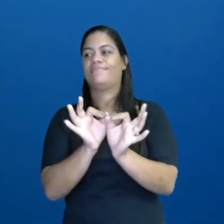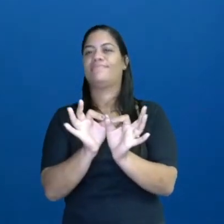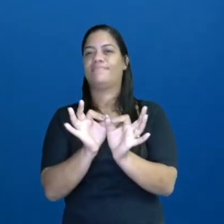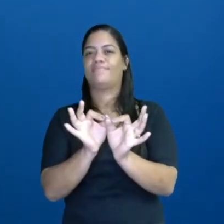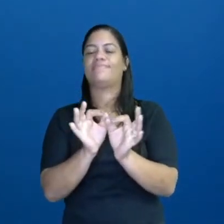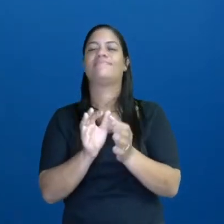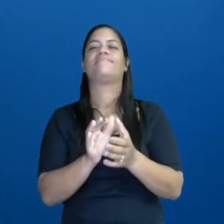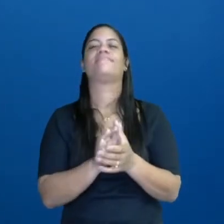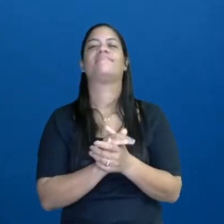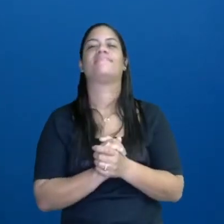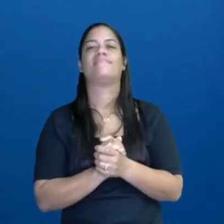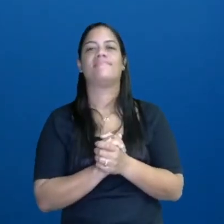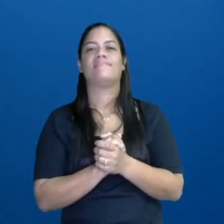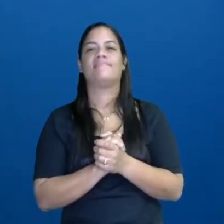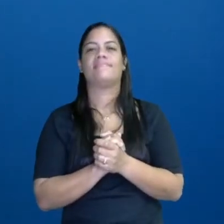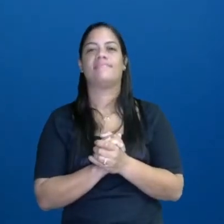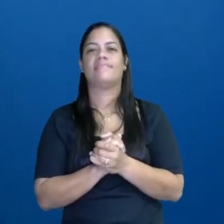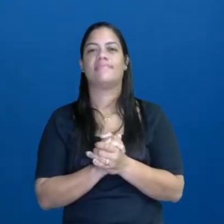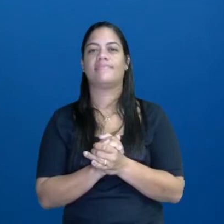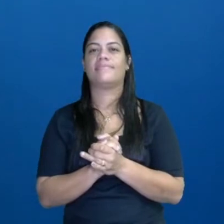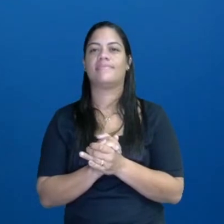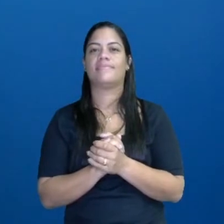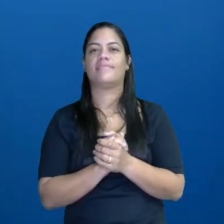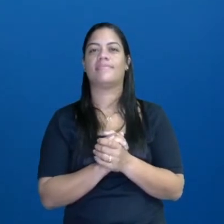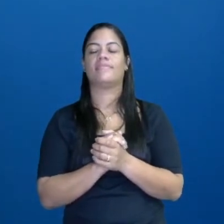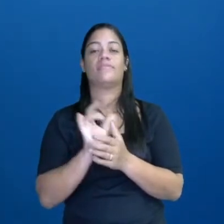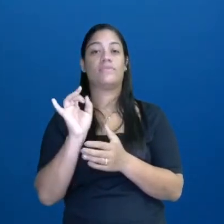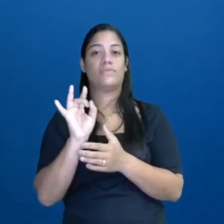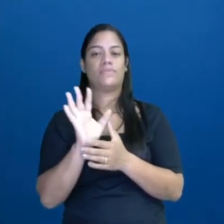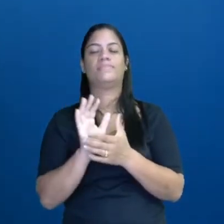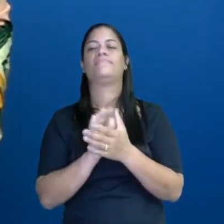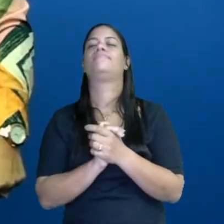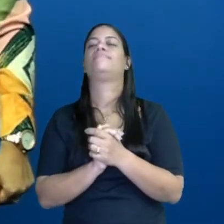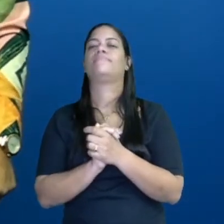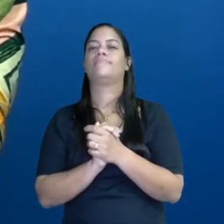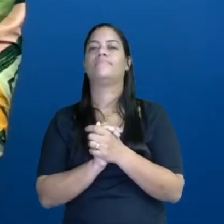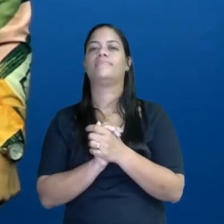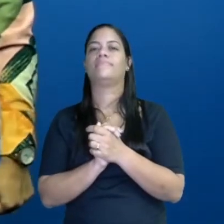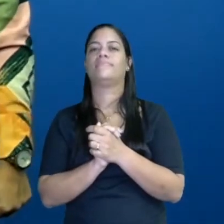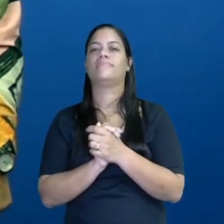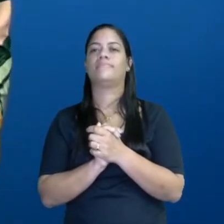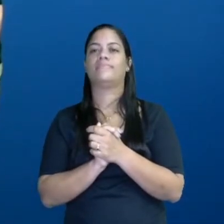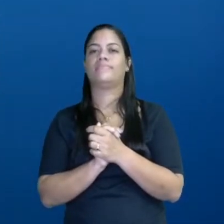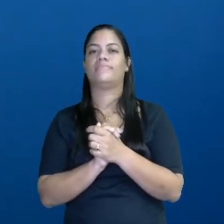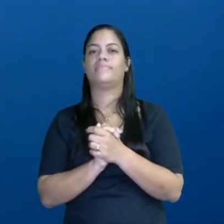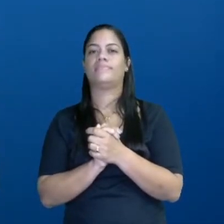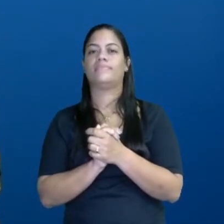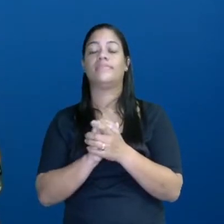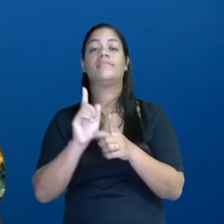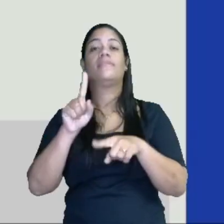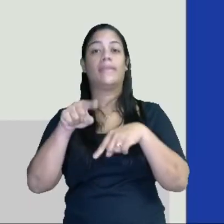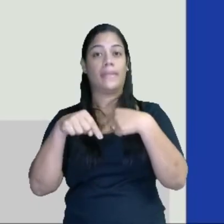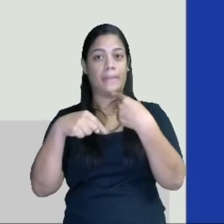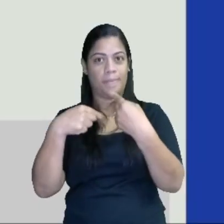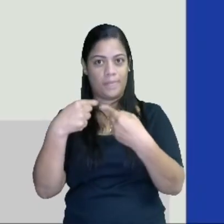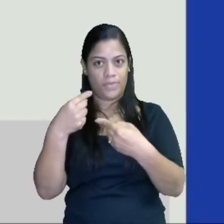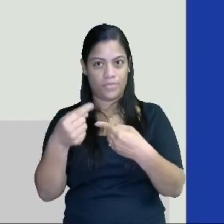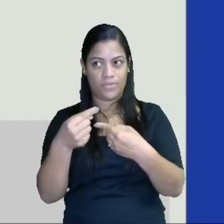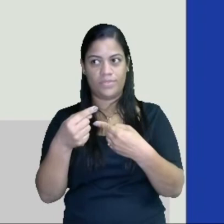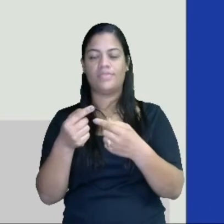montar o palito de dente, tá? Subindo, tá? Na vertical. E o terceiro